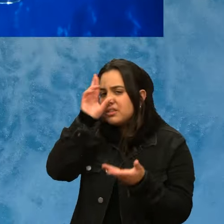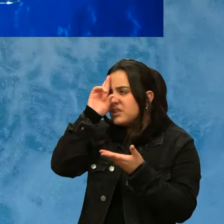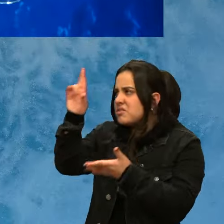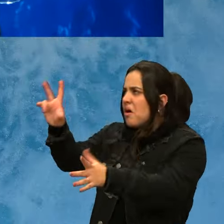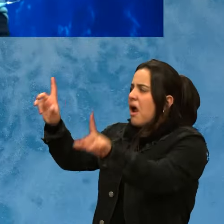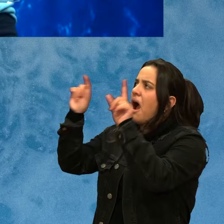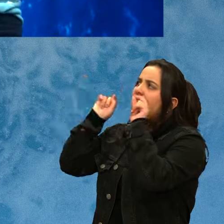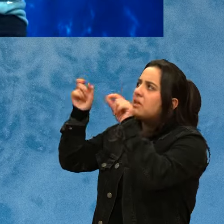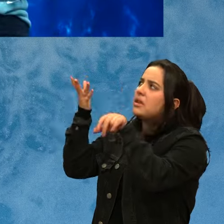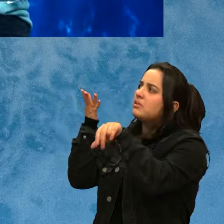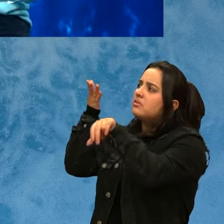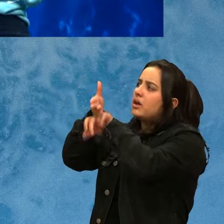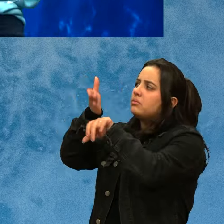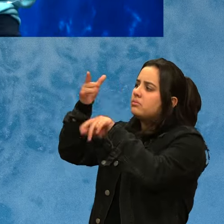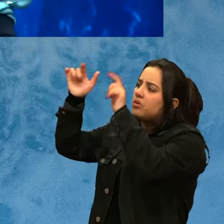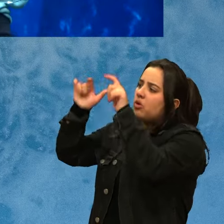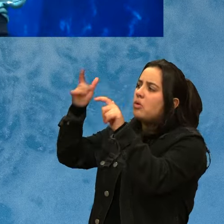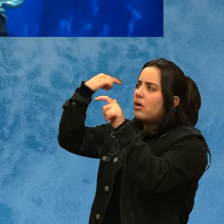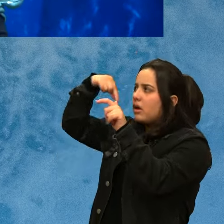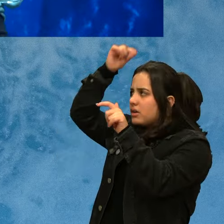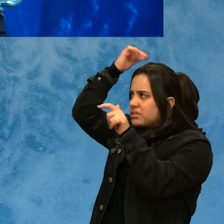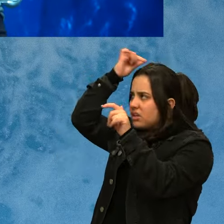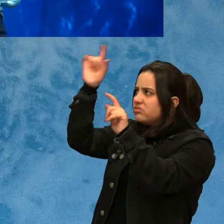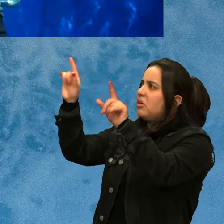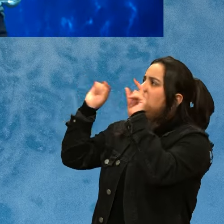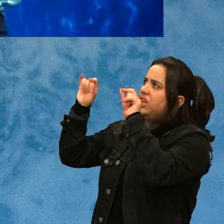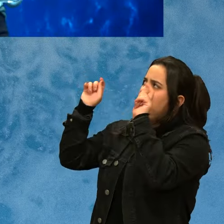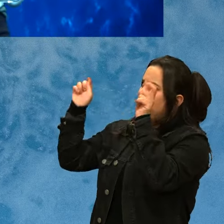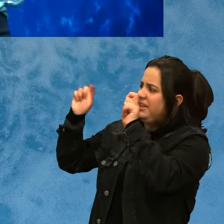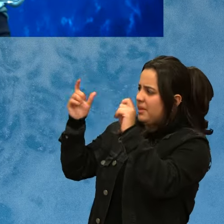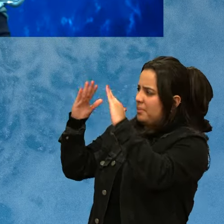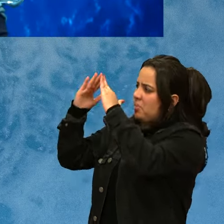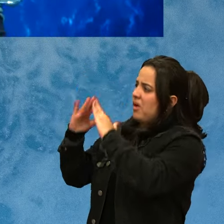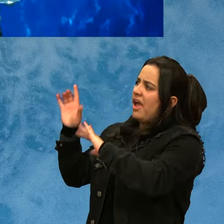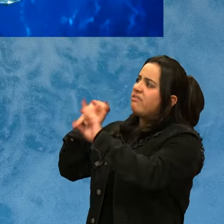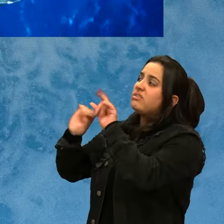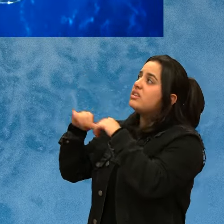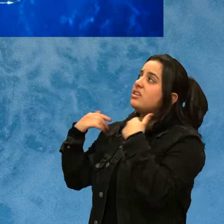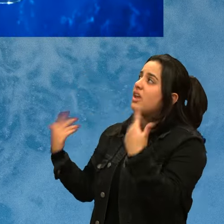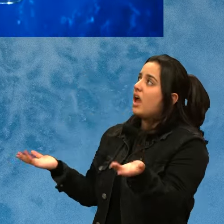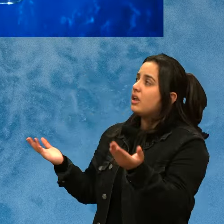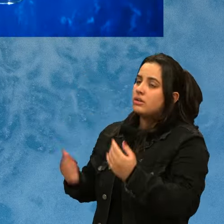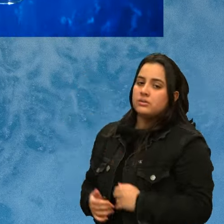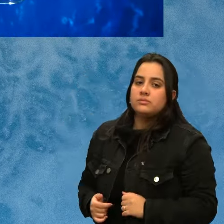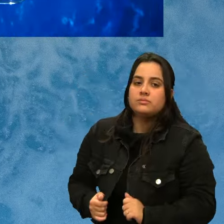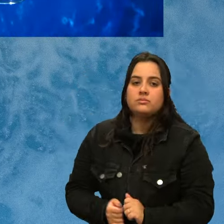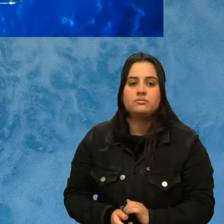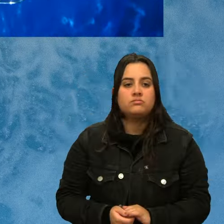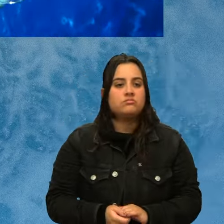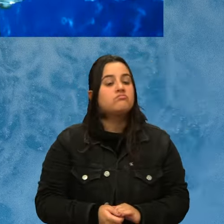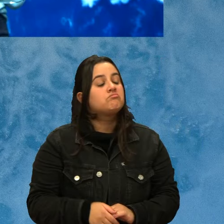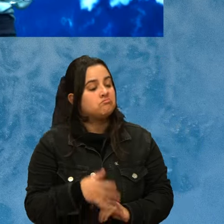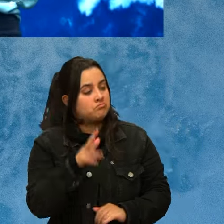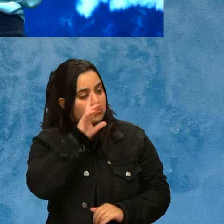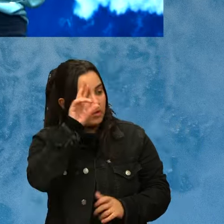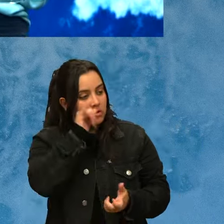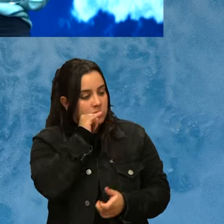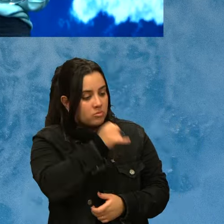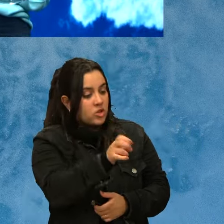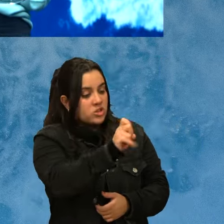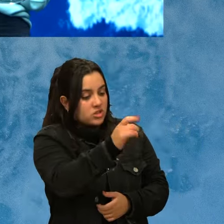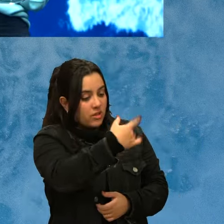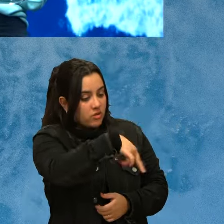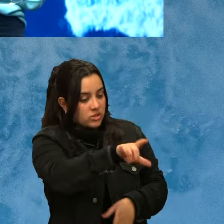no teu santuário? Quem poderá morar no teu santo monte? Aquele que é íntegro em sua conduta